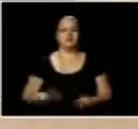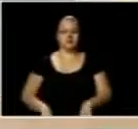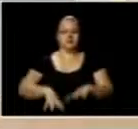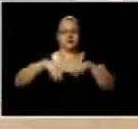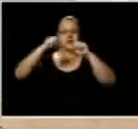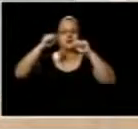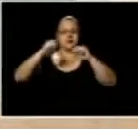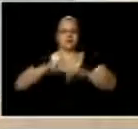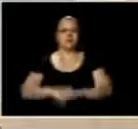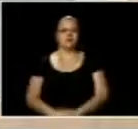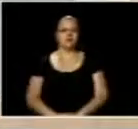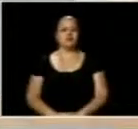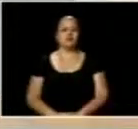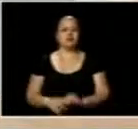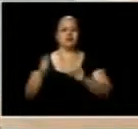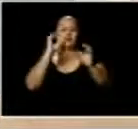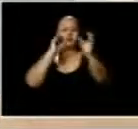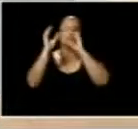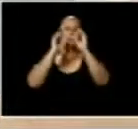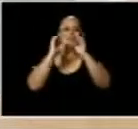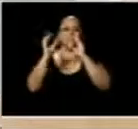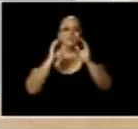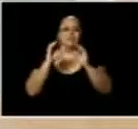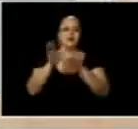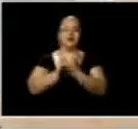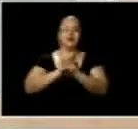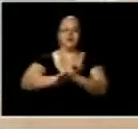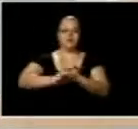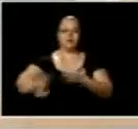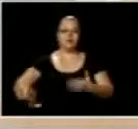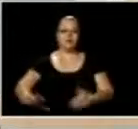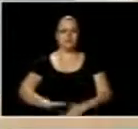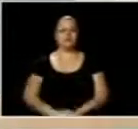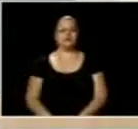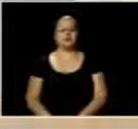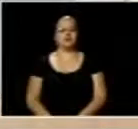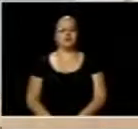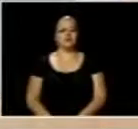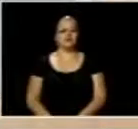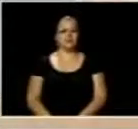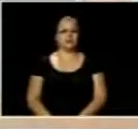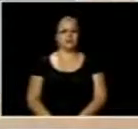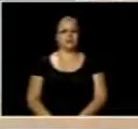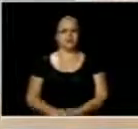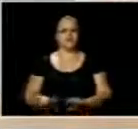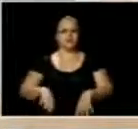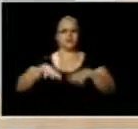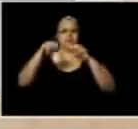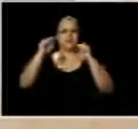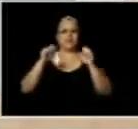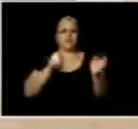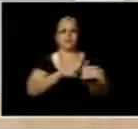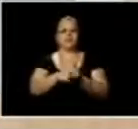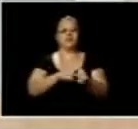sem comunicar essa casa que vai fiscalizar. Isso é um desprezo com essa casa, gente.